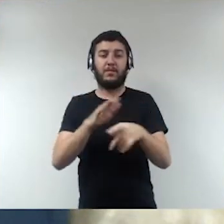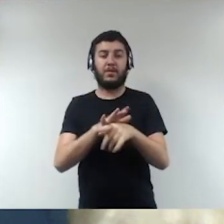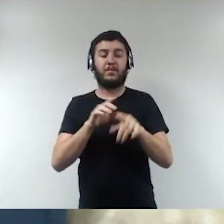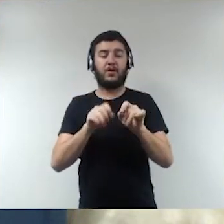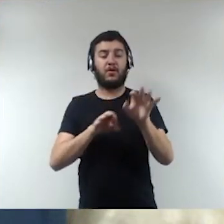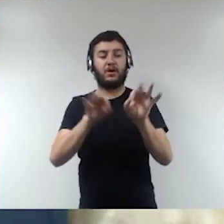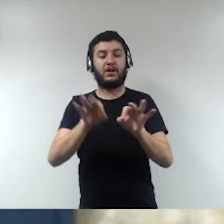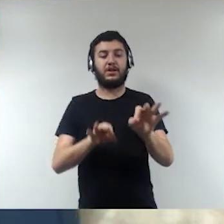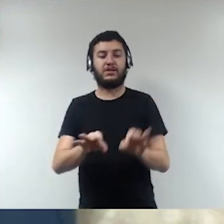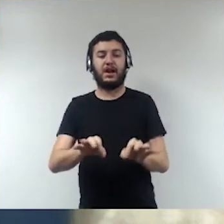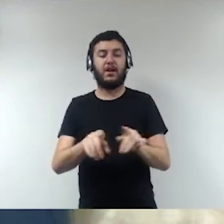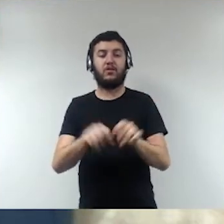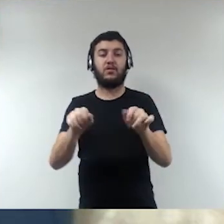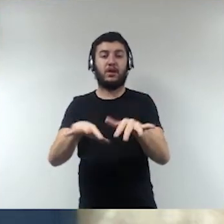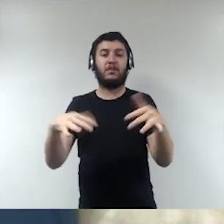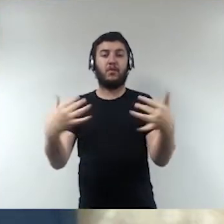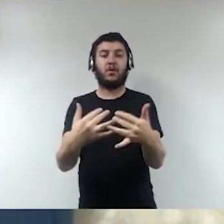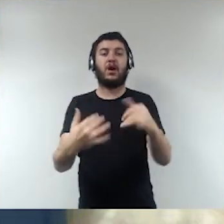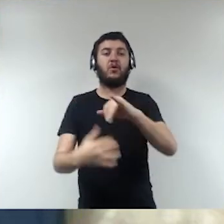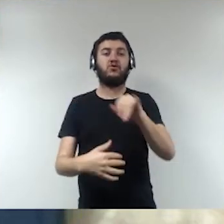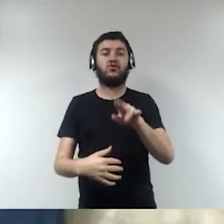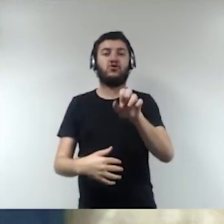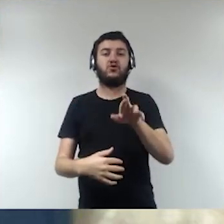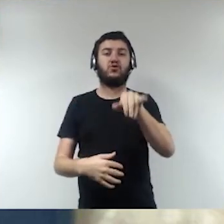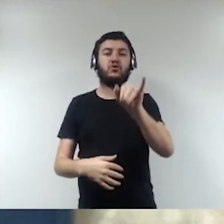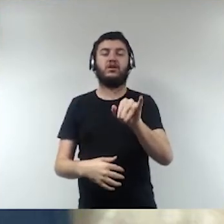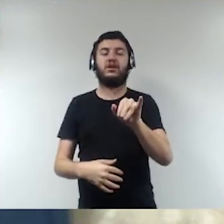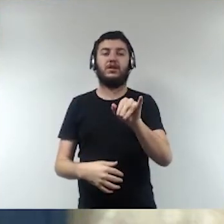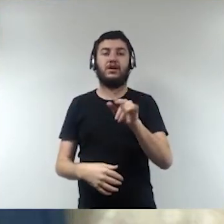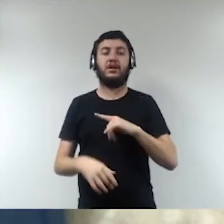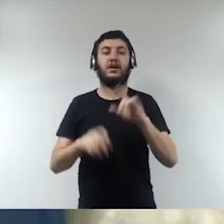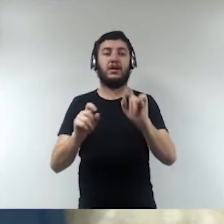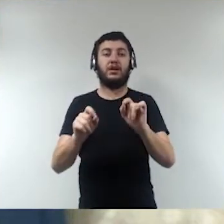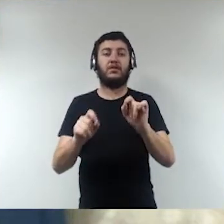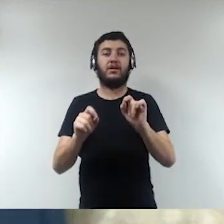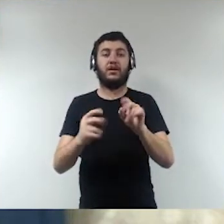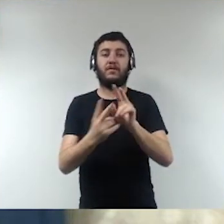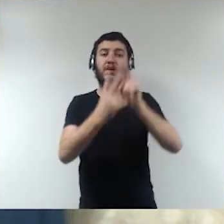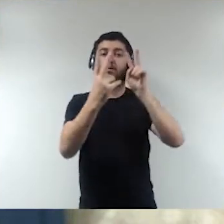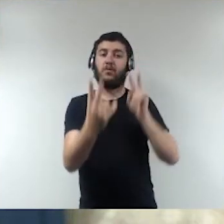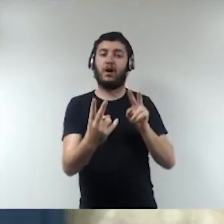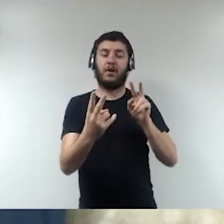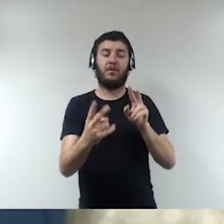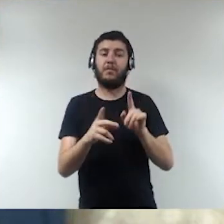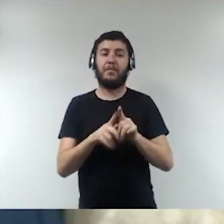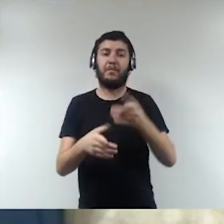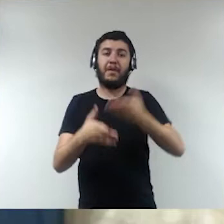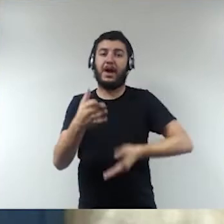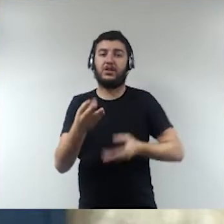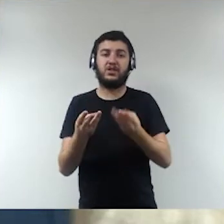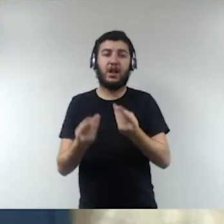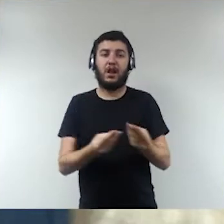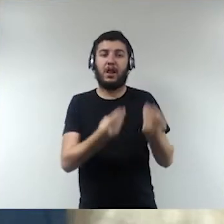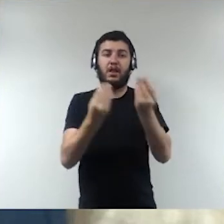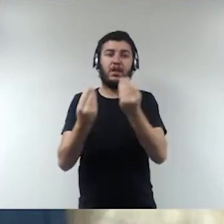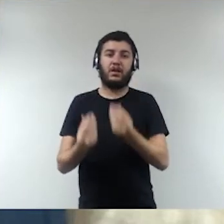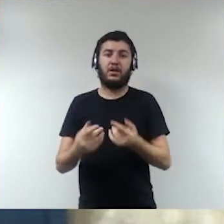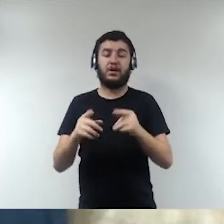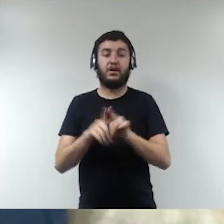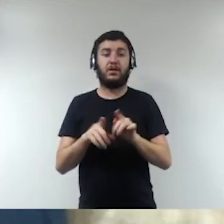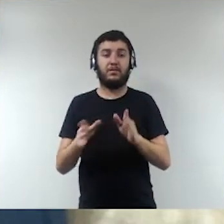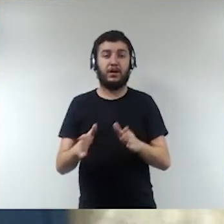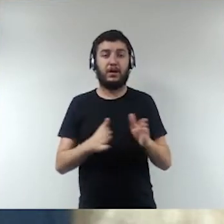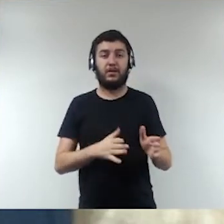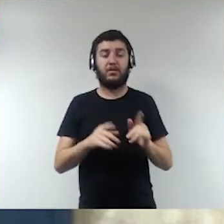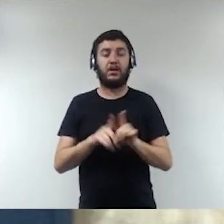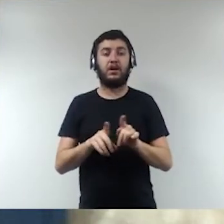É um outro desafio. E a incolumidade da prova testemunhal. Não tem como se garantir que uma testemunha não está sendo coagida, que ela está sendo